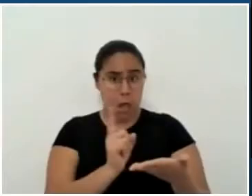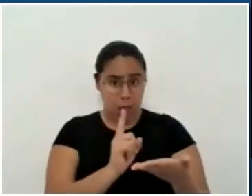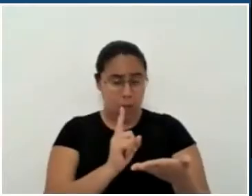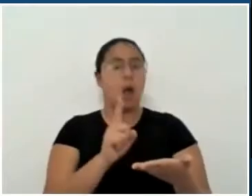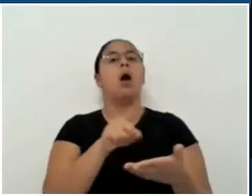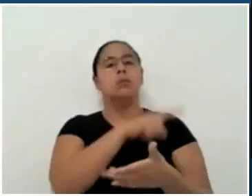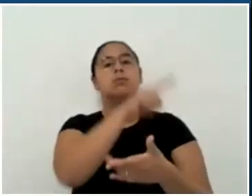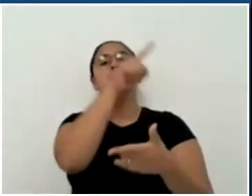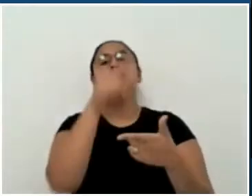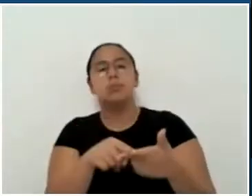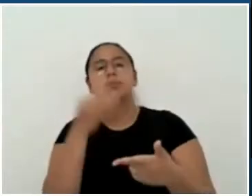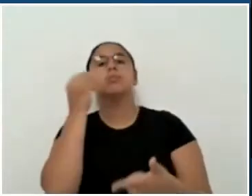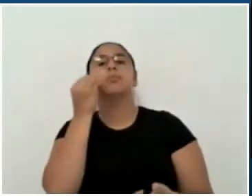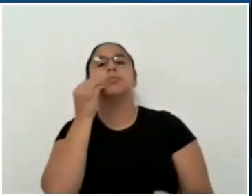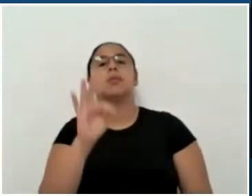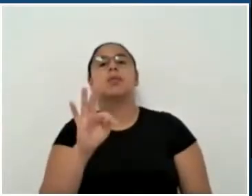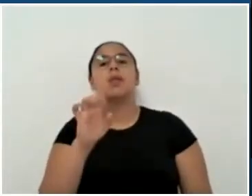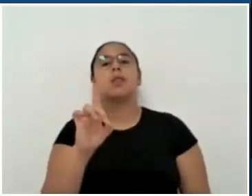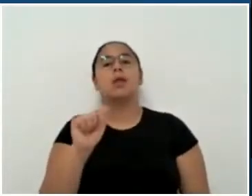TDAH com um estimulante.